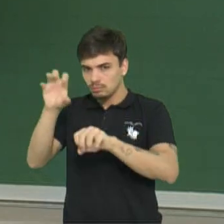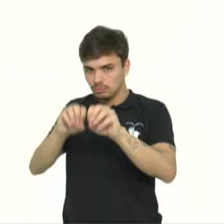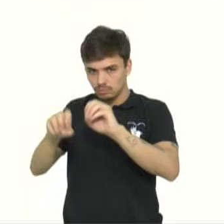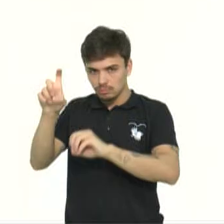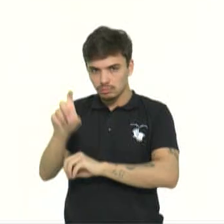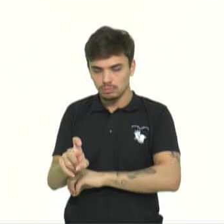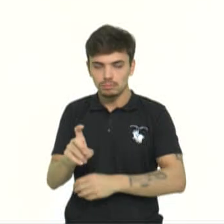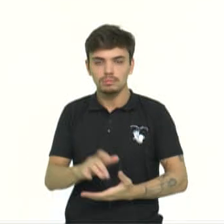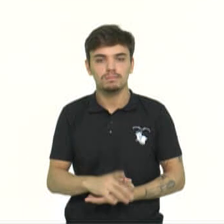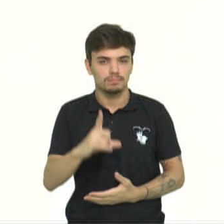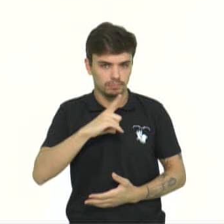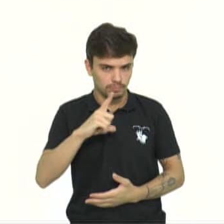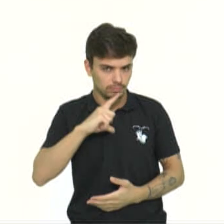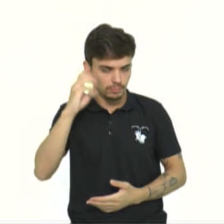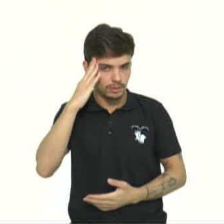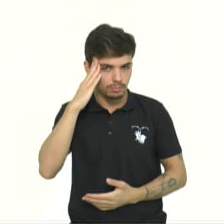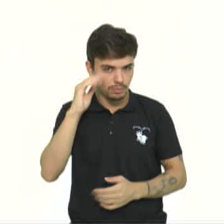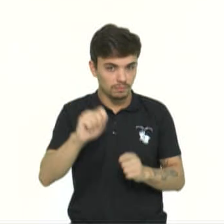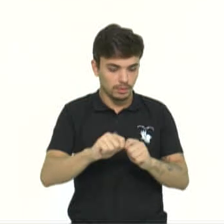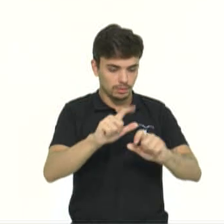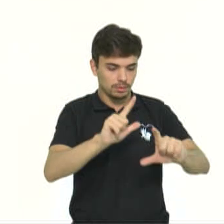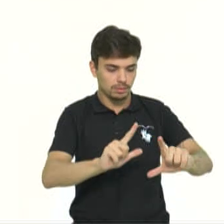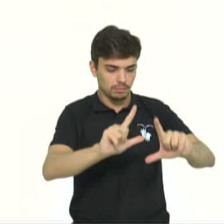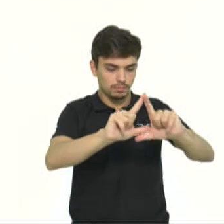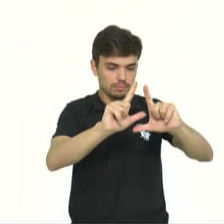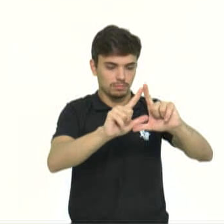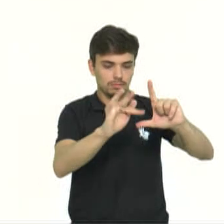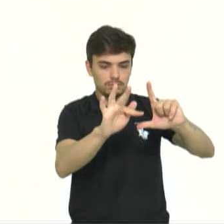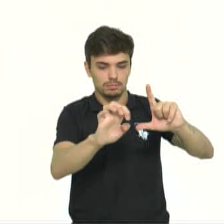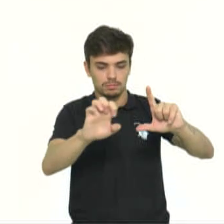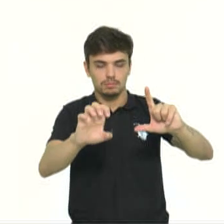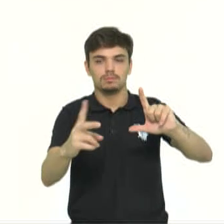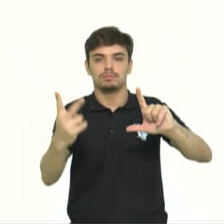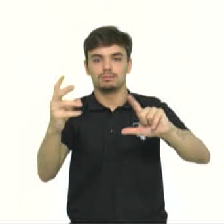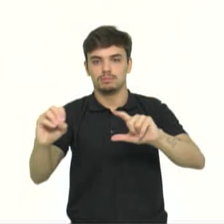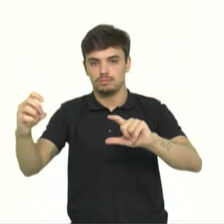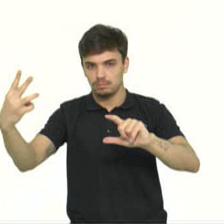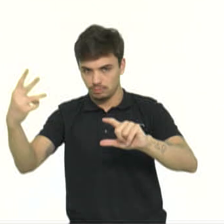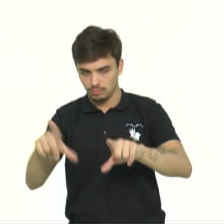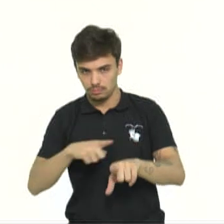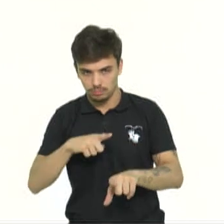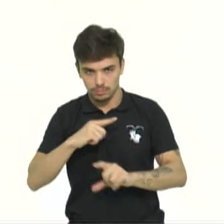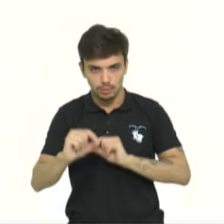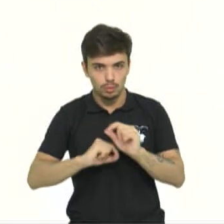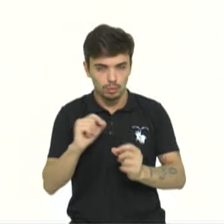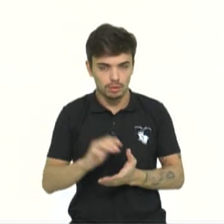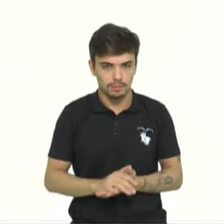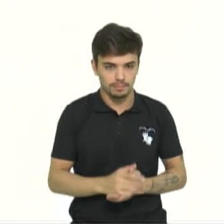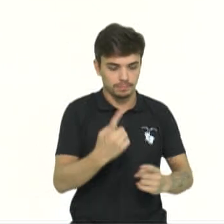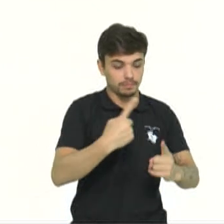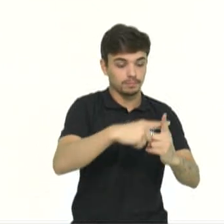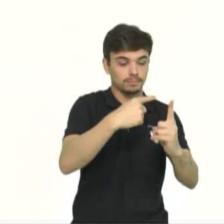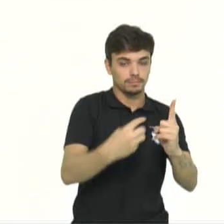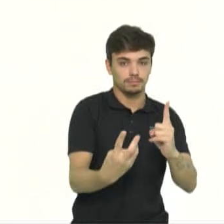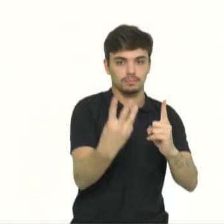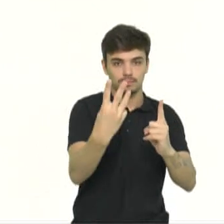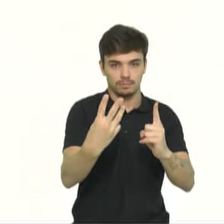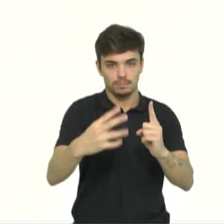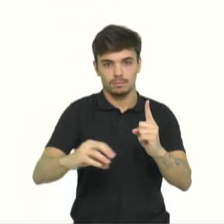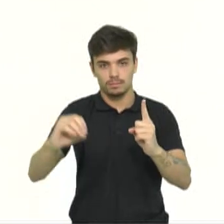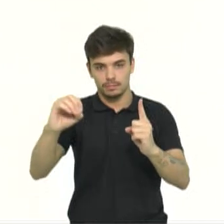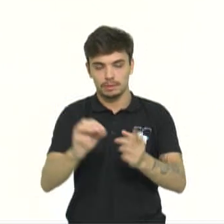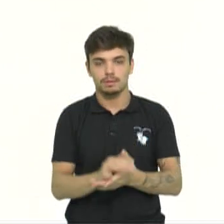disso, fazemos lá então o delta do Fe2O3, a gente vai ter mais 3 e 0,